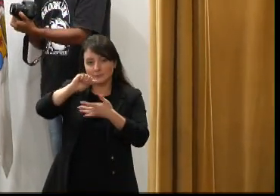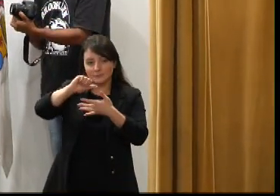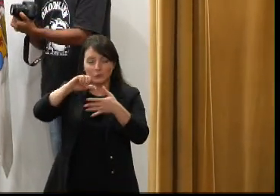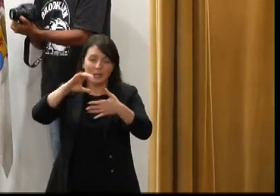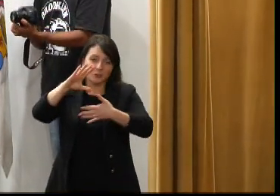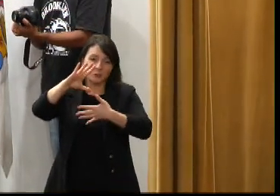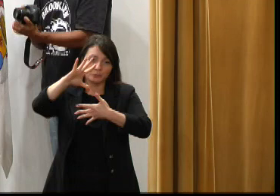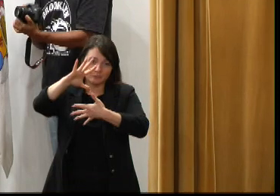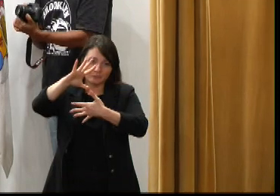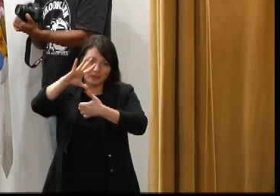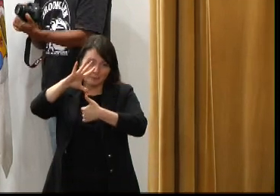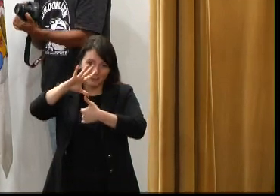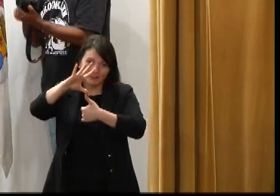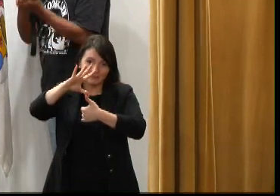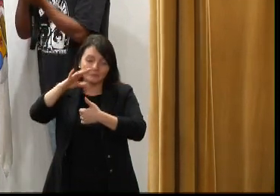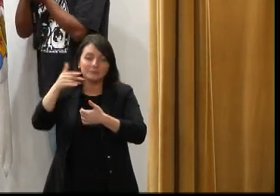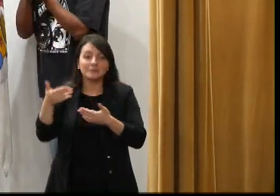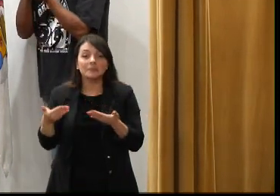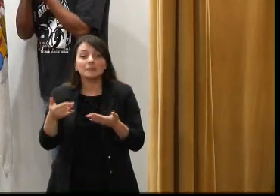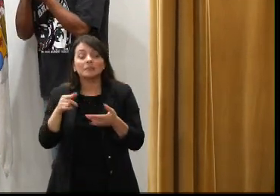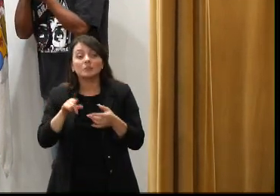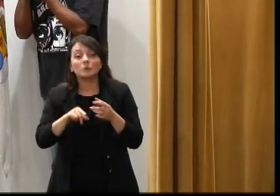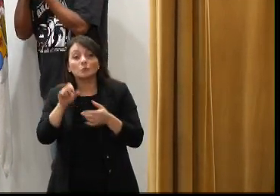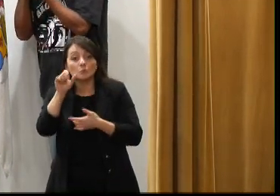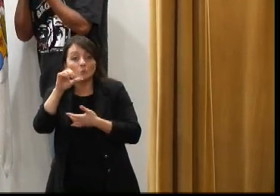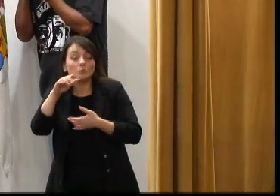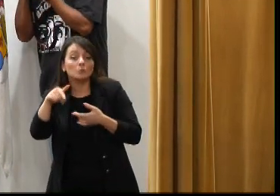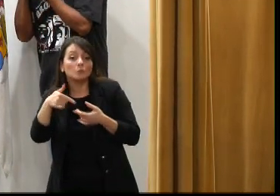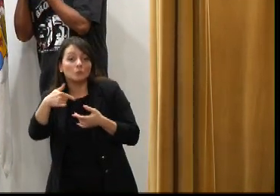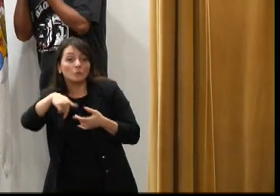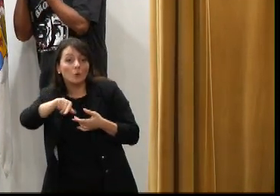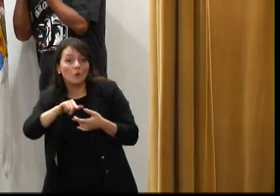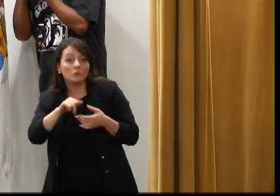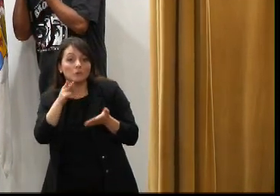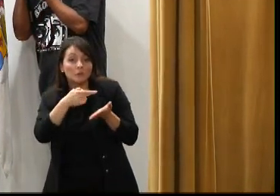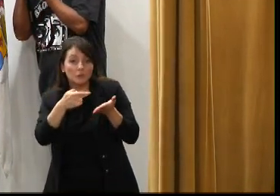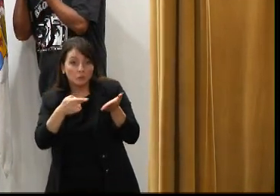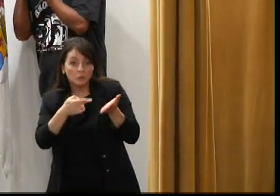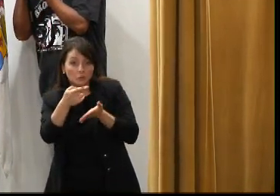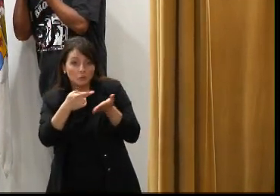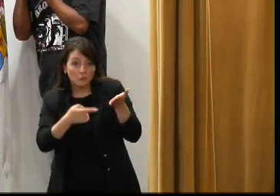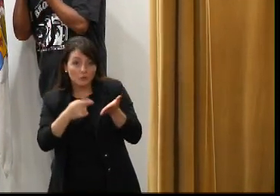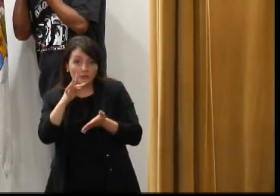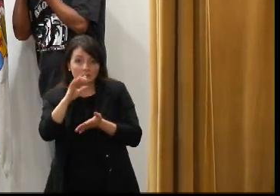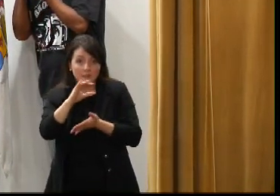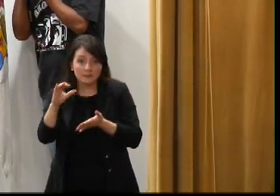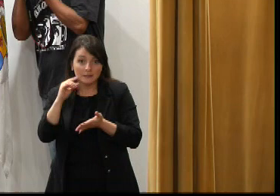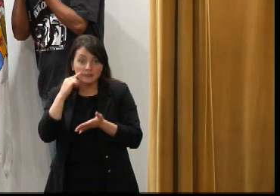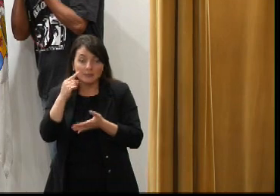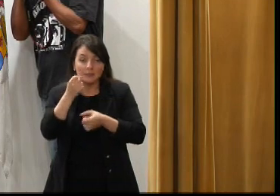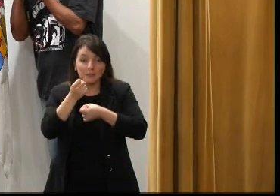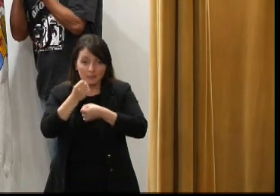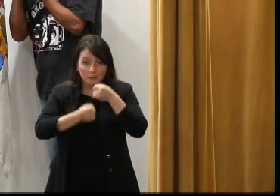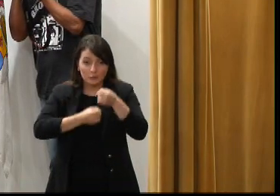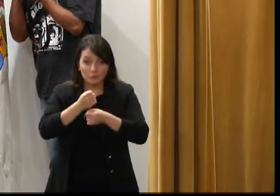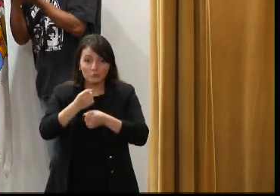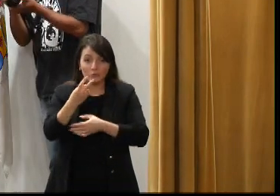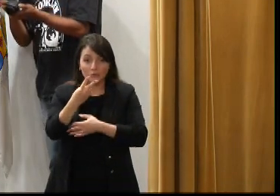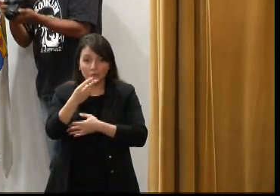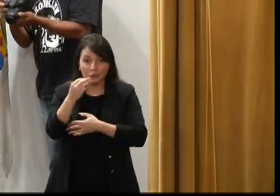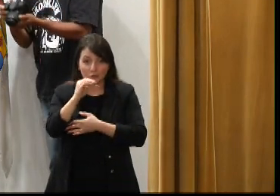está, então, Porto Alegre. E o que o relatório de IPCC de 2022, o chamado AR6, dispõe